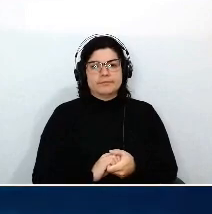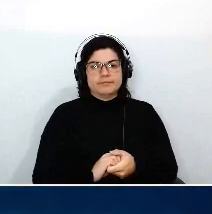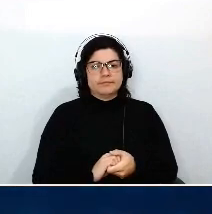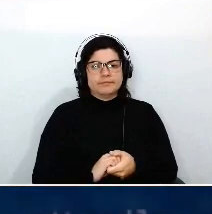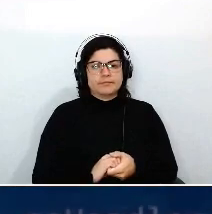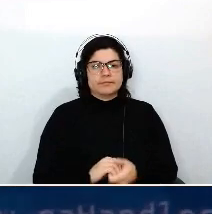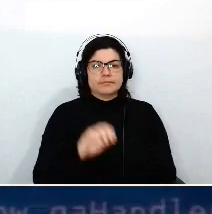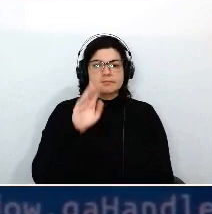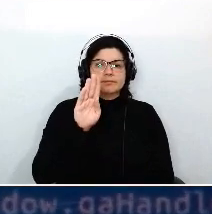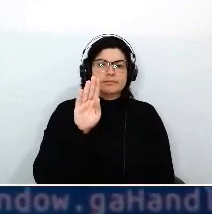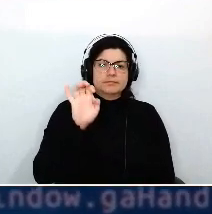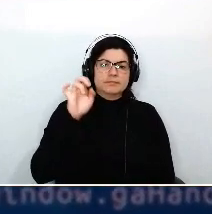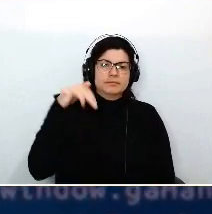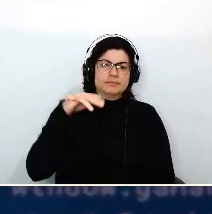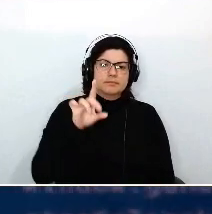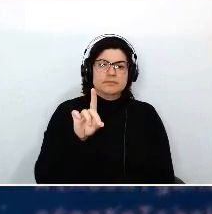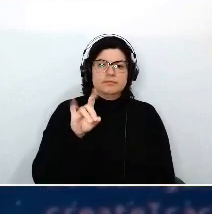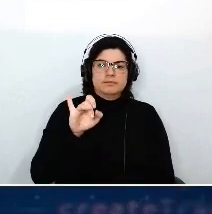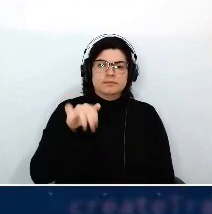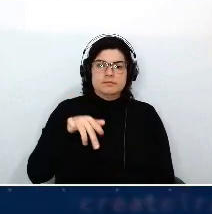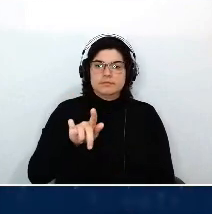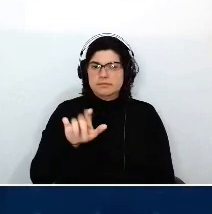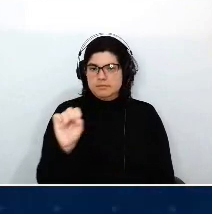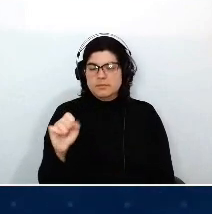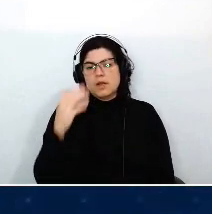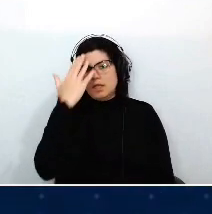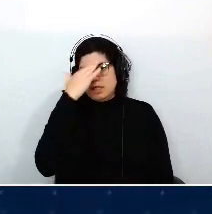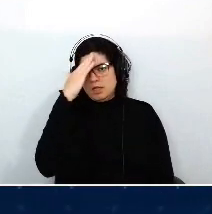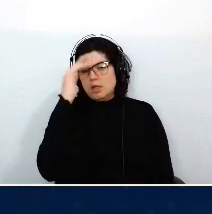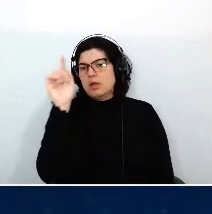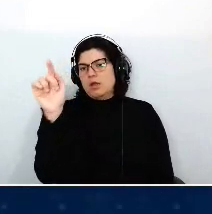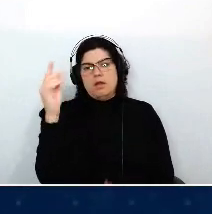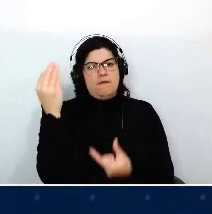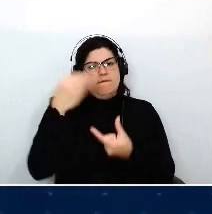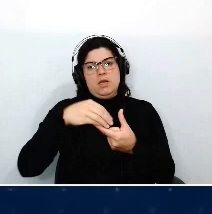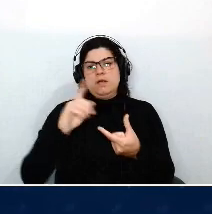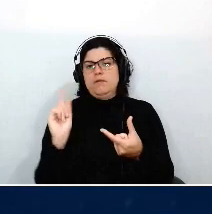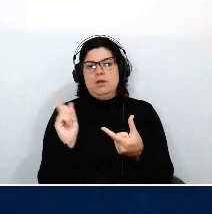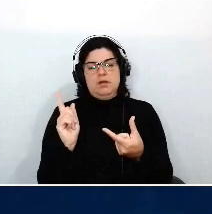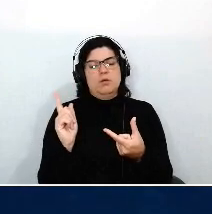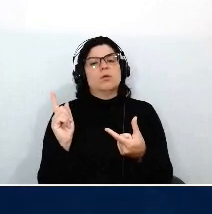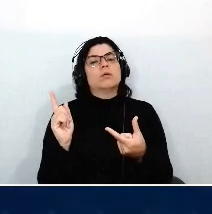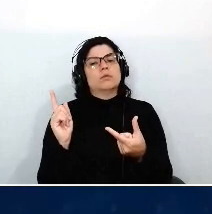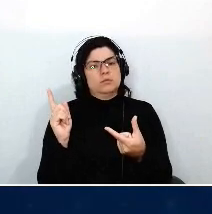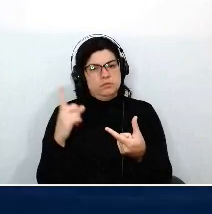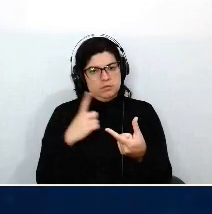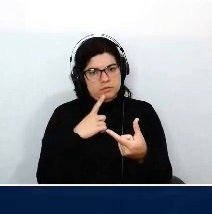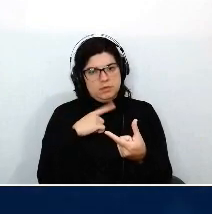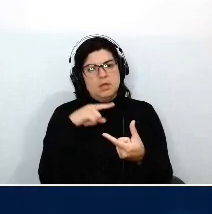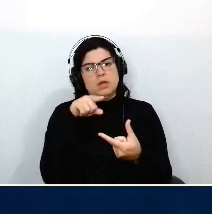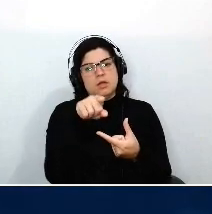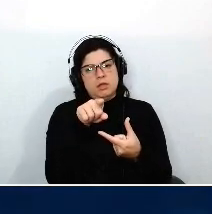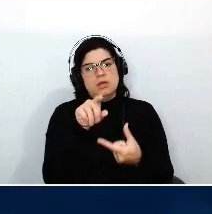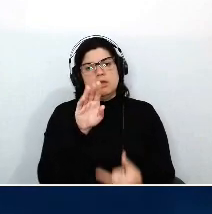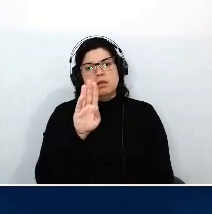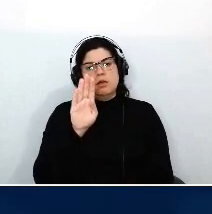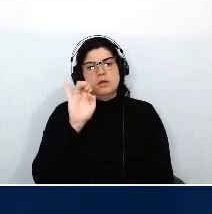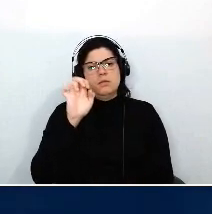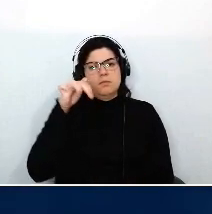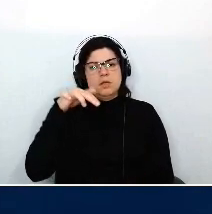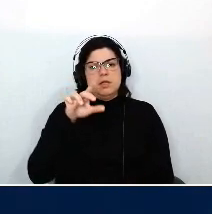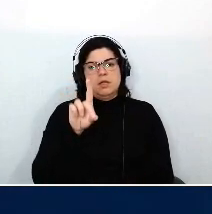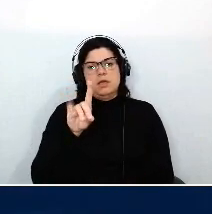Bindings. E aqui a gente entende por que aquele carinha lá antes não é uma variável. A gente sempre tem bindings das coisas, tá? Não